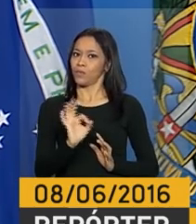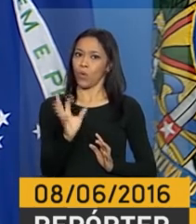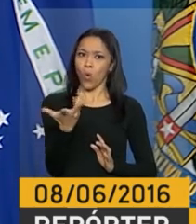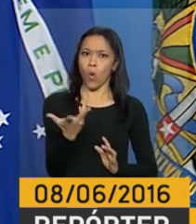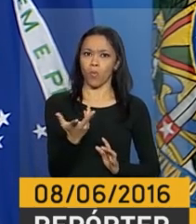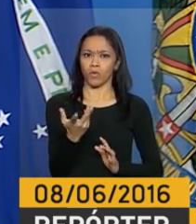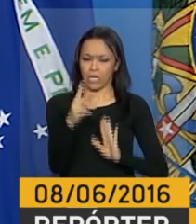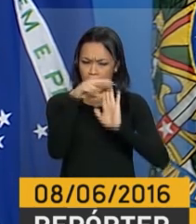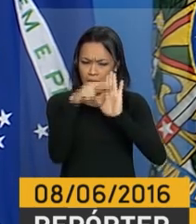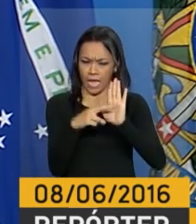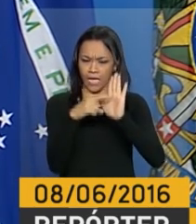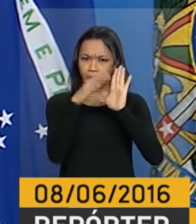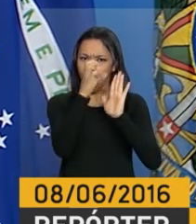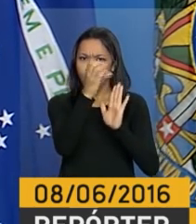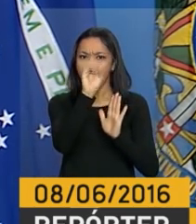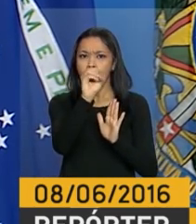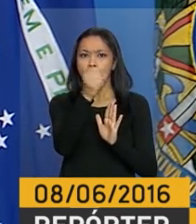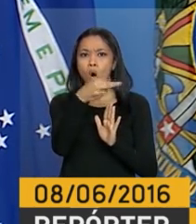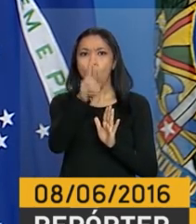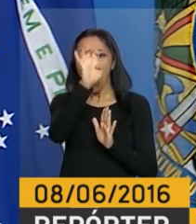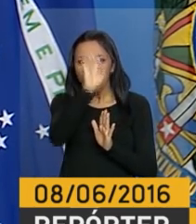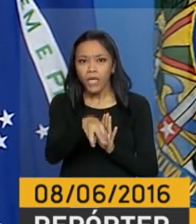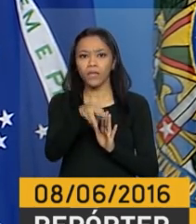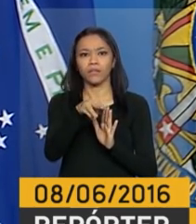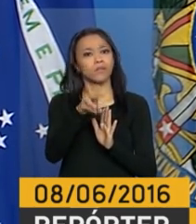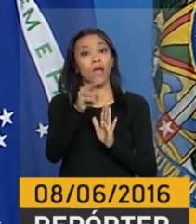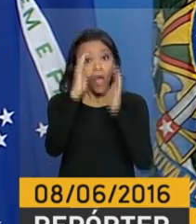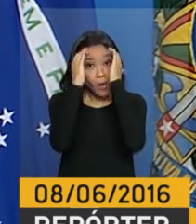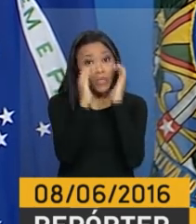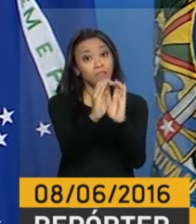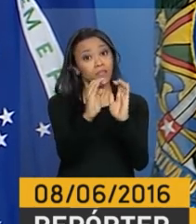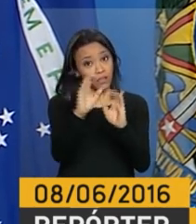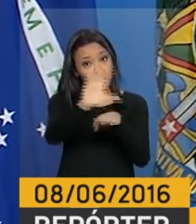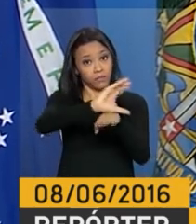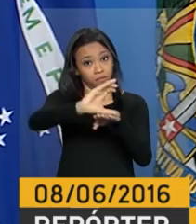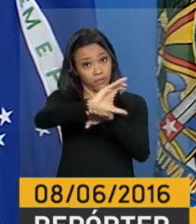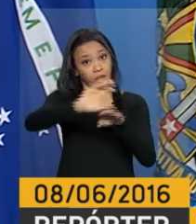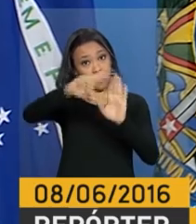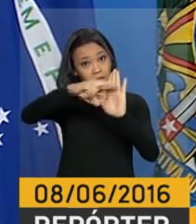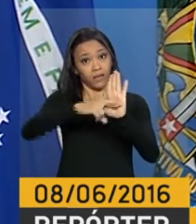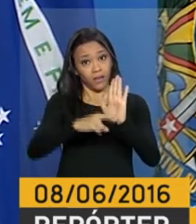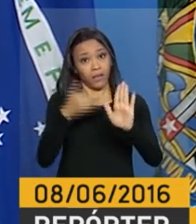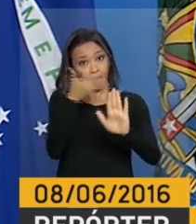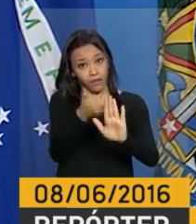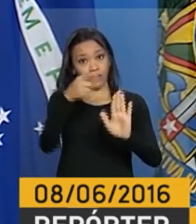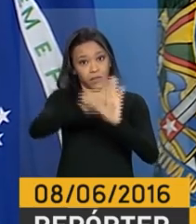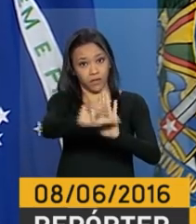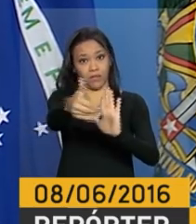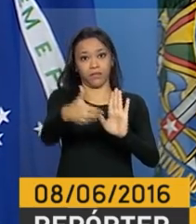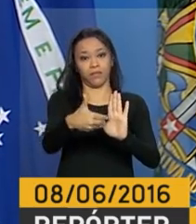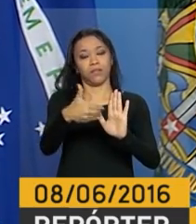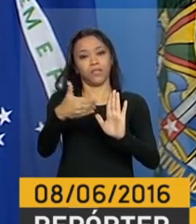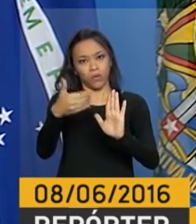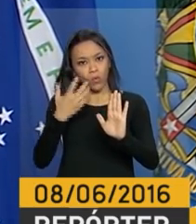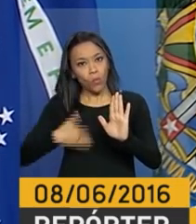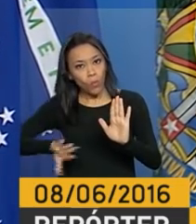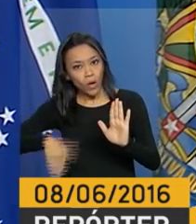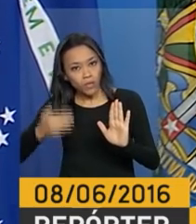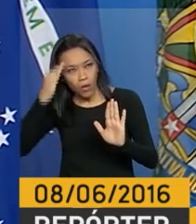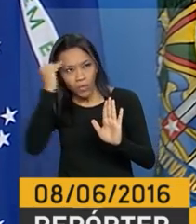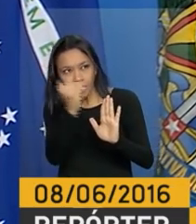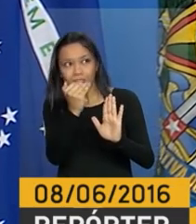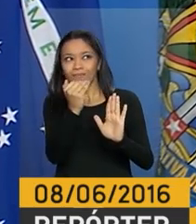ordem você tem a ordem pelo cumprimento da ordem jurídica da equação jurídica então nós precisamos estar muito